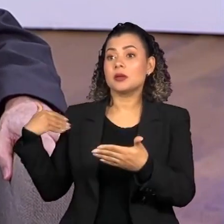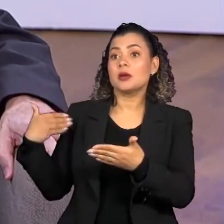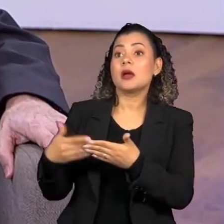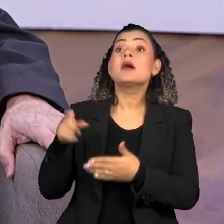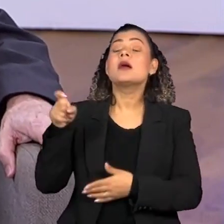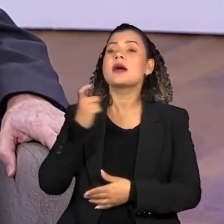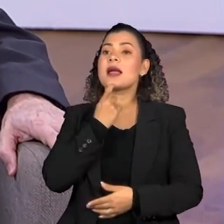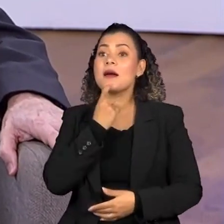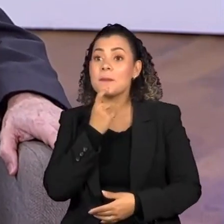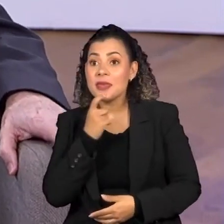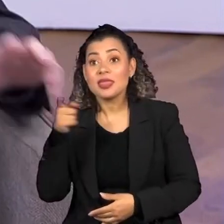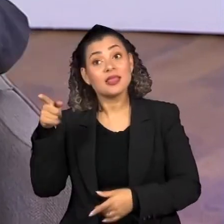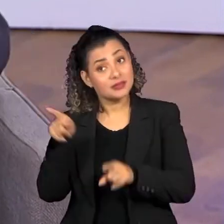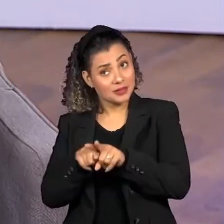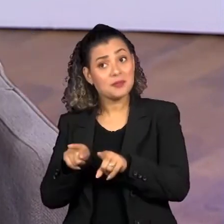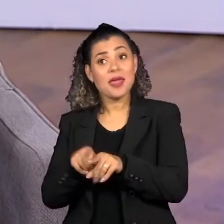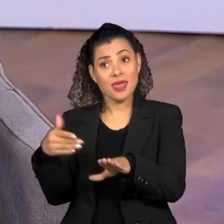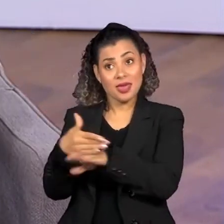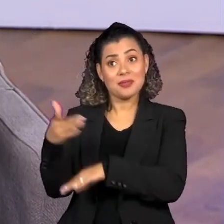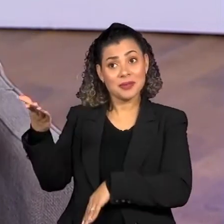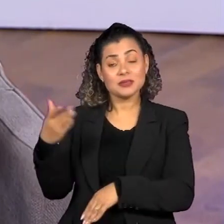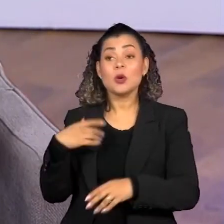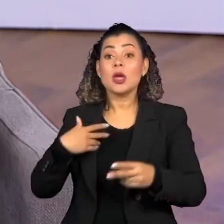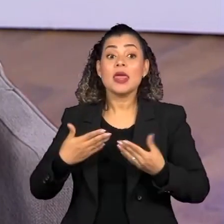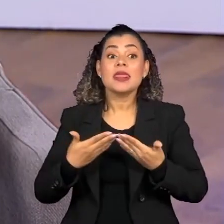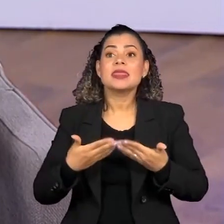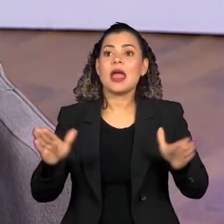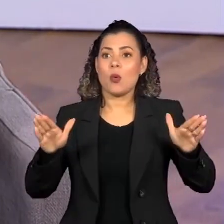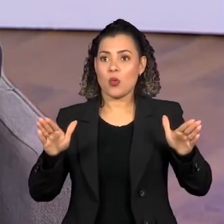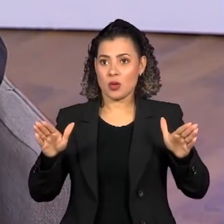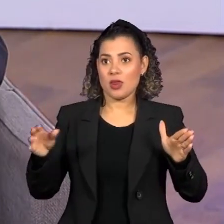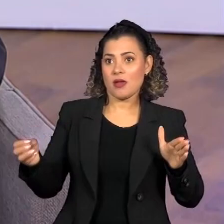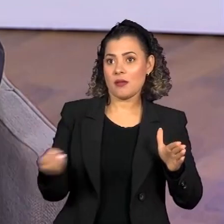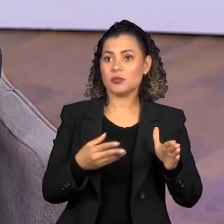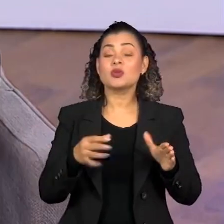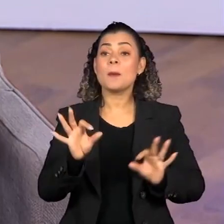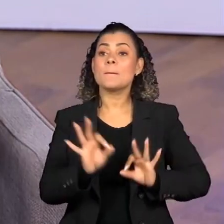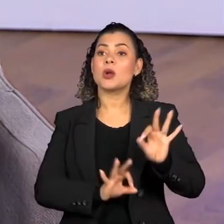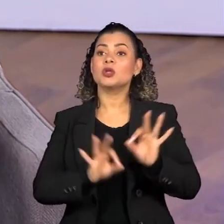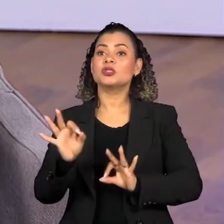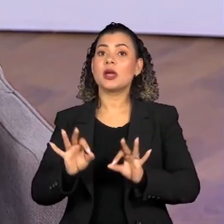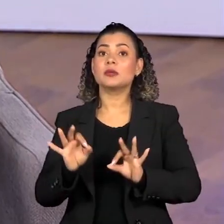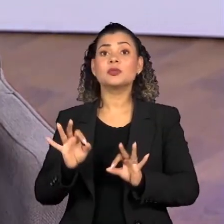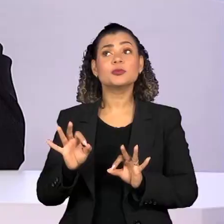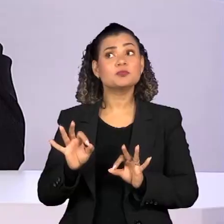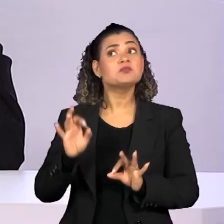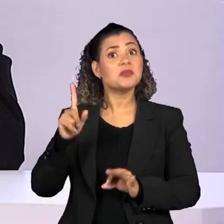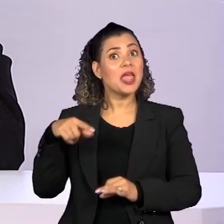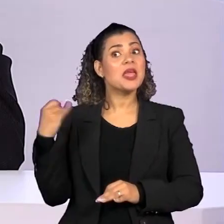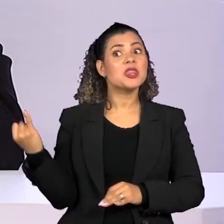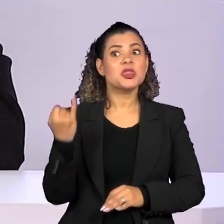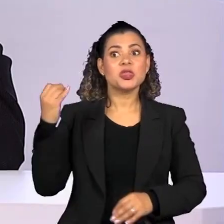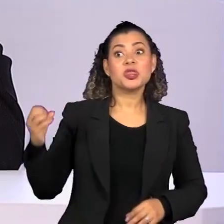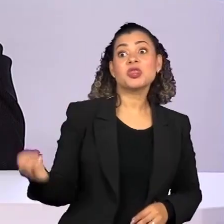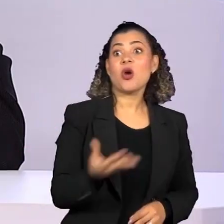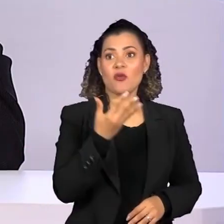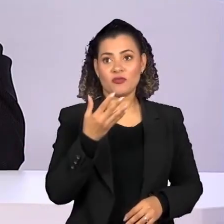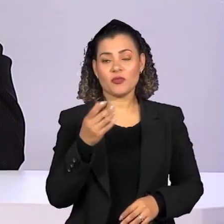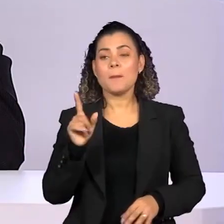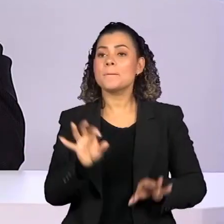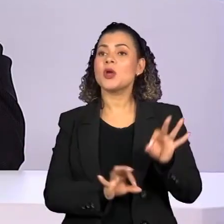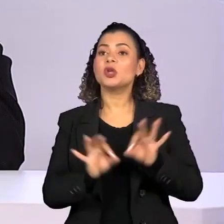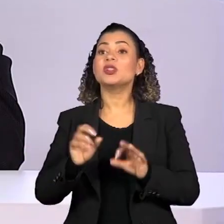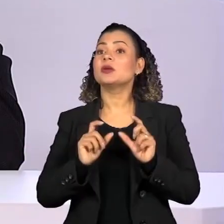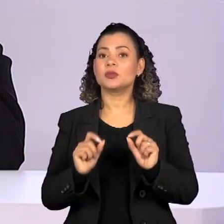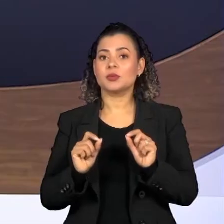em Campinas quando nós inauguramos um projeto que eu considero muito inovador projeto